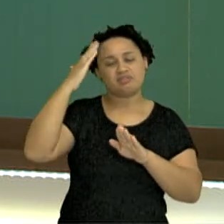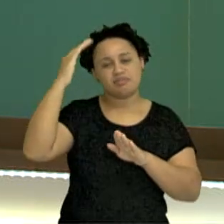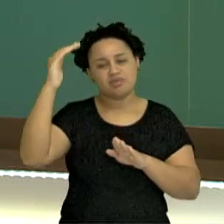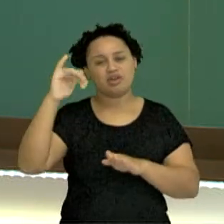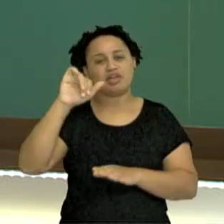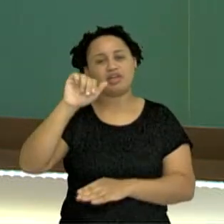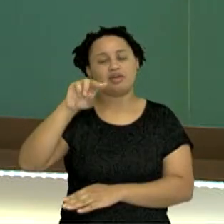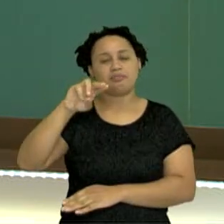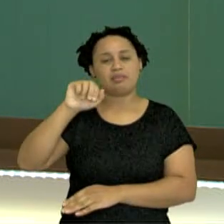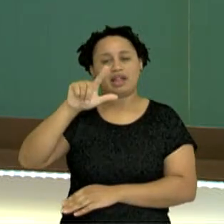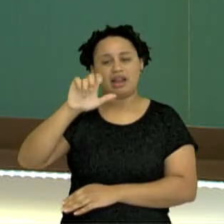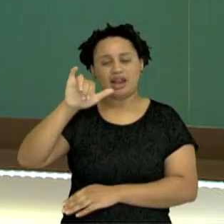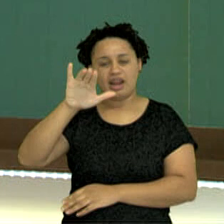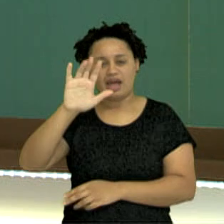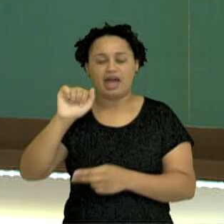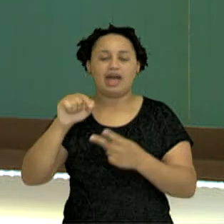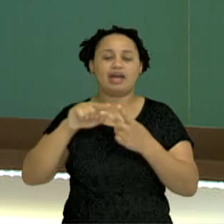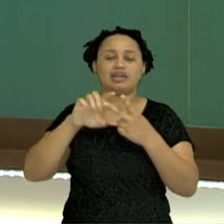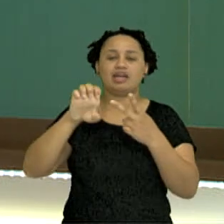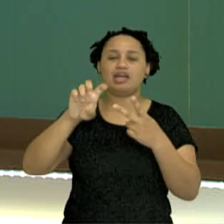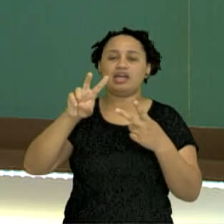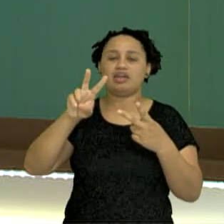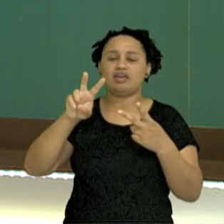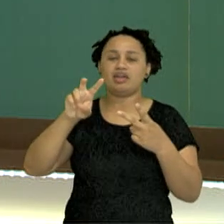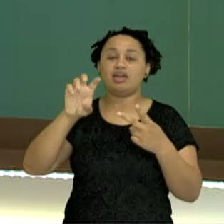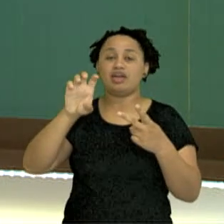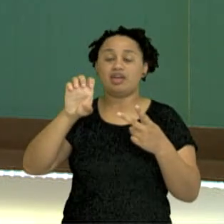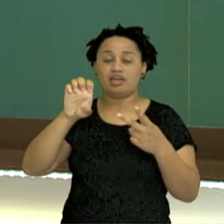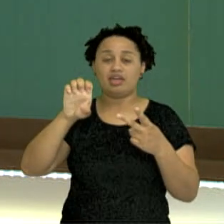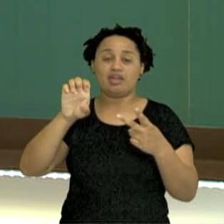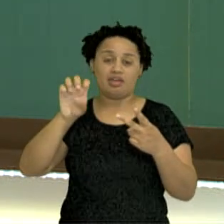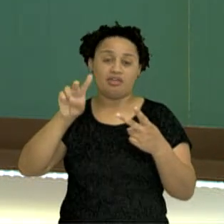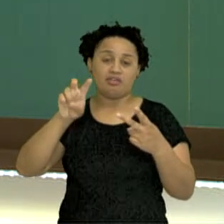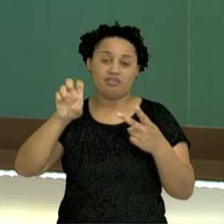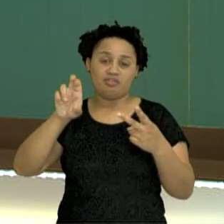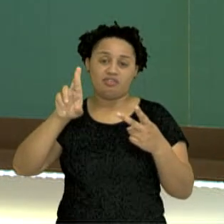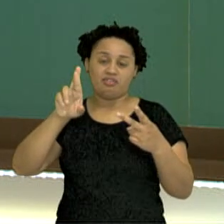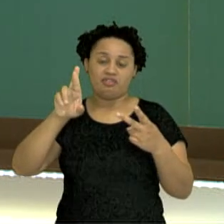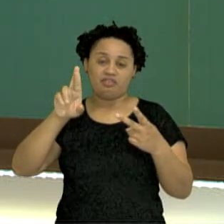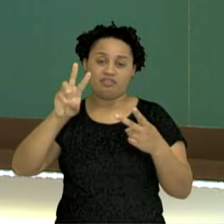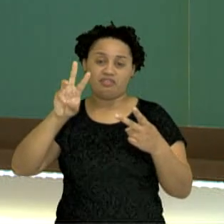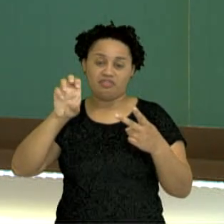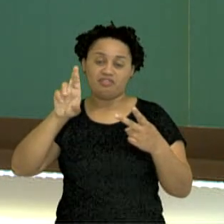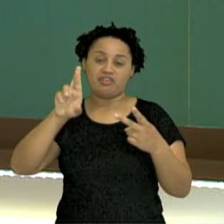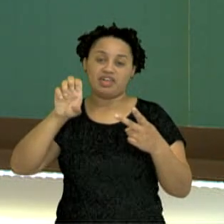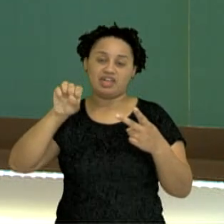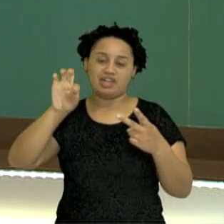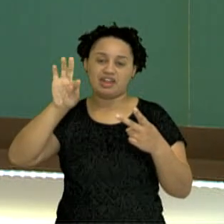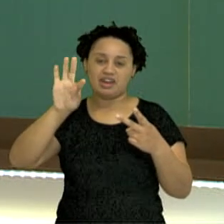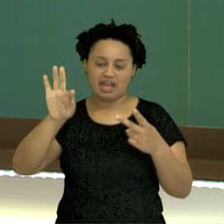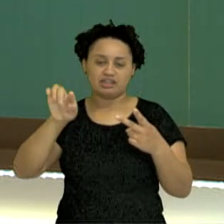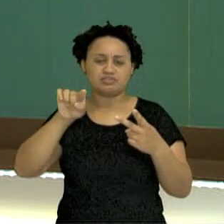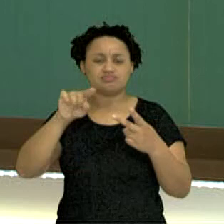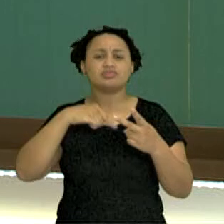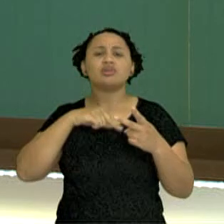Himalaia, de alguma montanha você já tenha visto a imagem. E no topo dessas montanhas, geralmente você percebe que elas estão